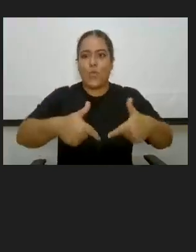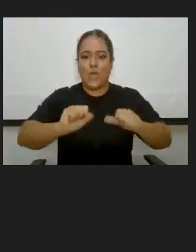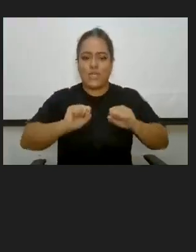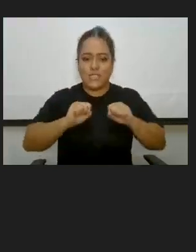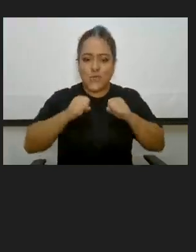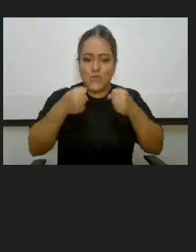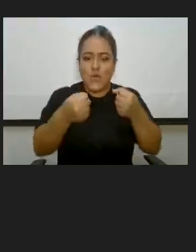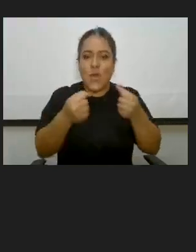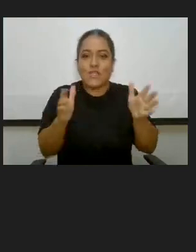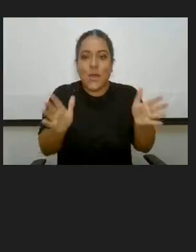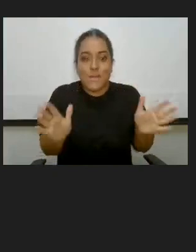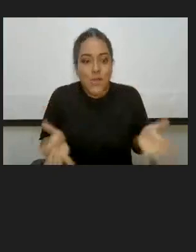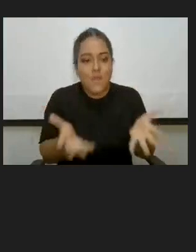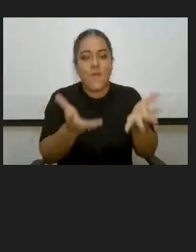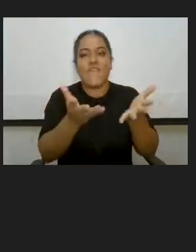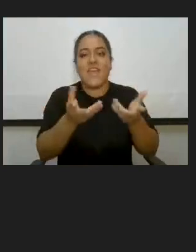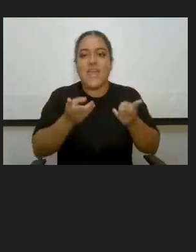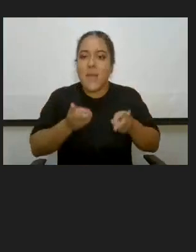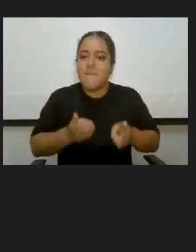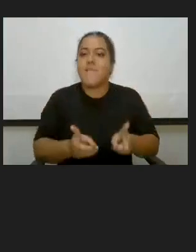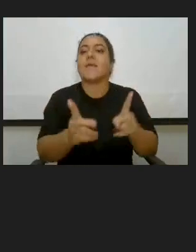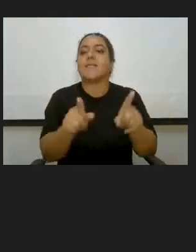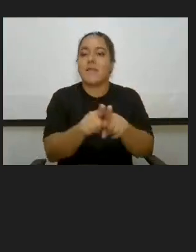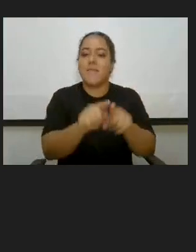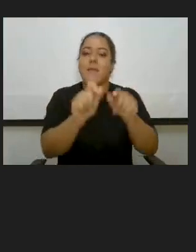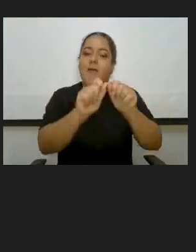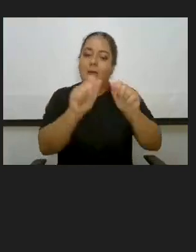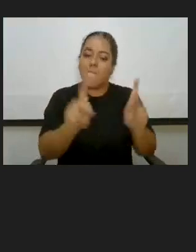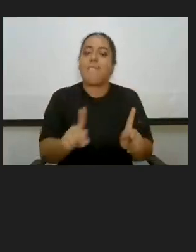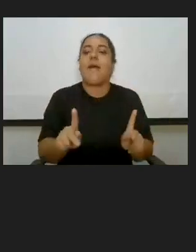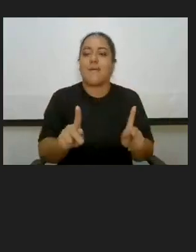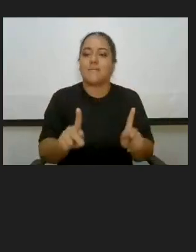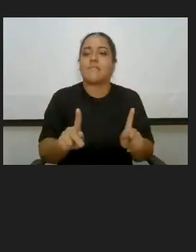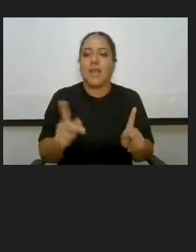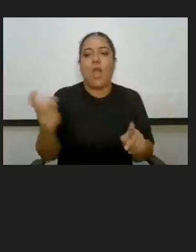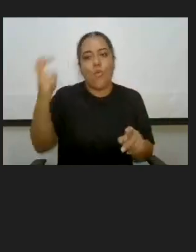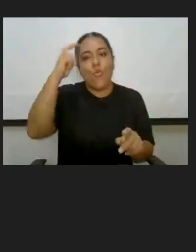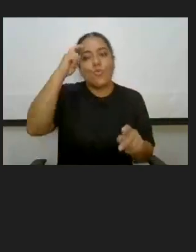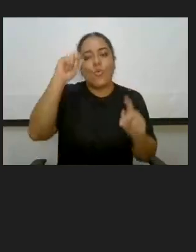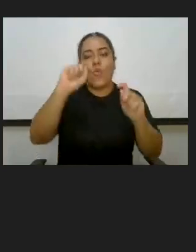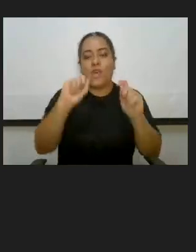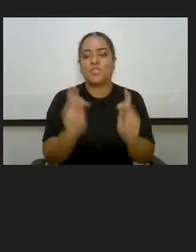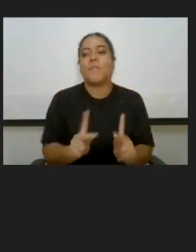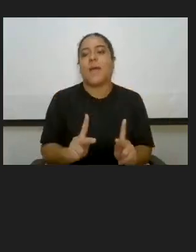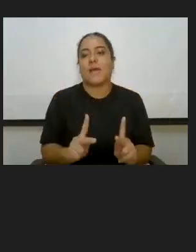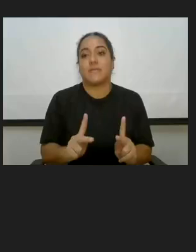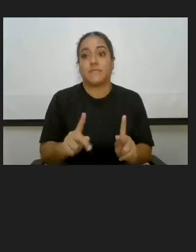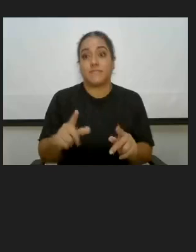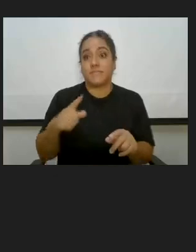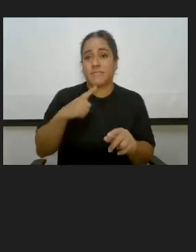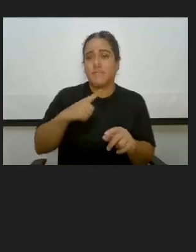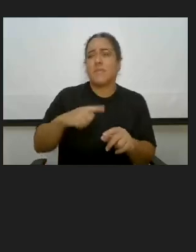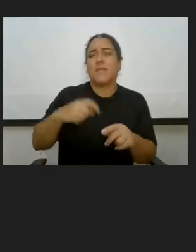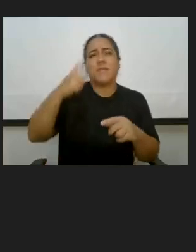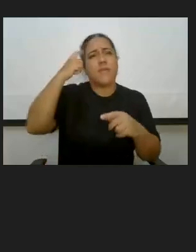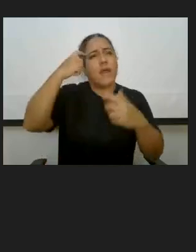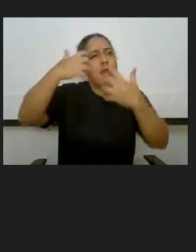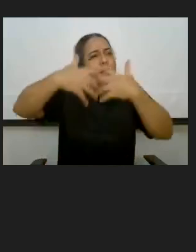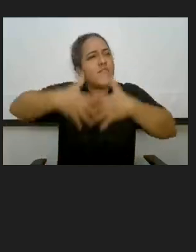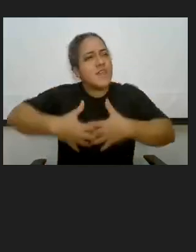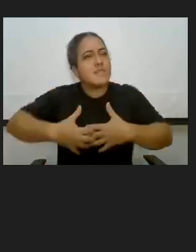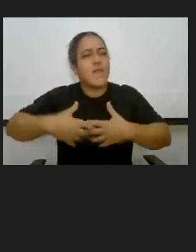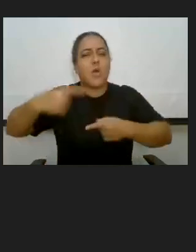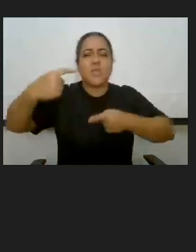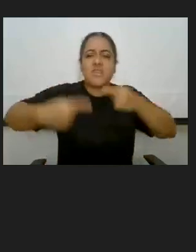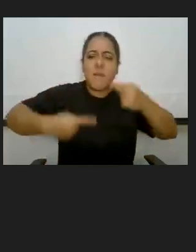e manter também a paz, né? Essa cultura de paz, que vai dos debates, da reflexão, até a ação, que são,